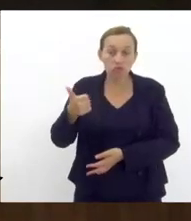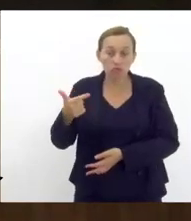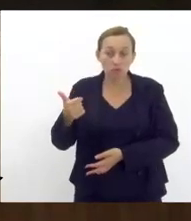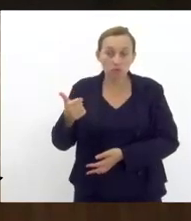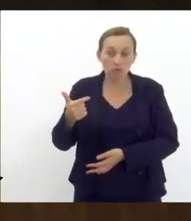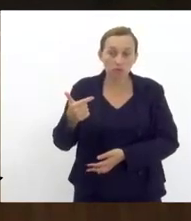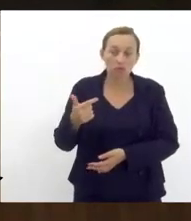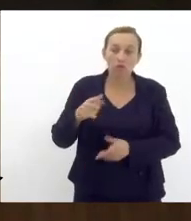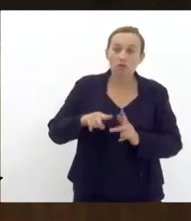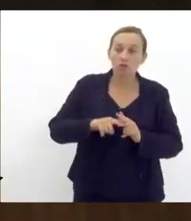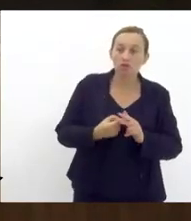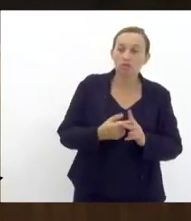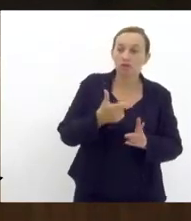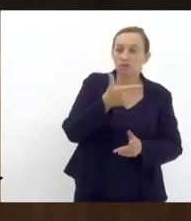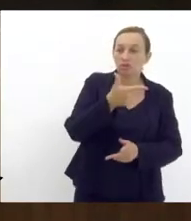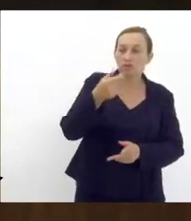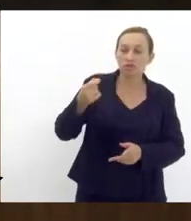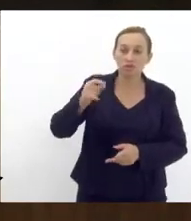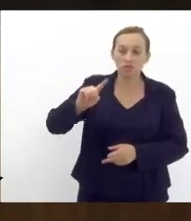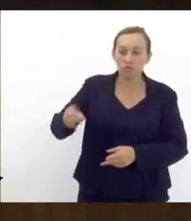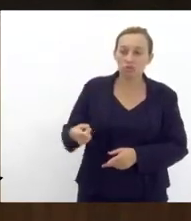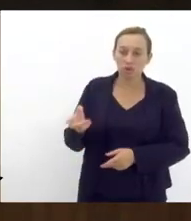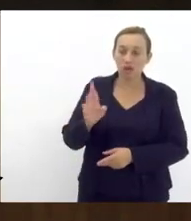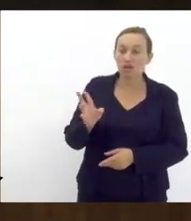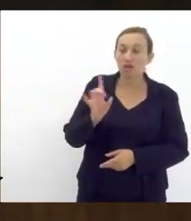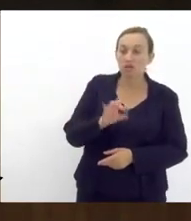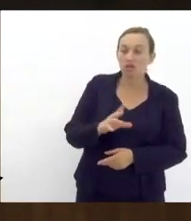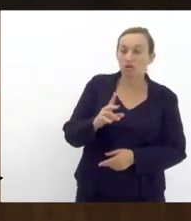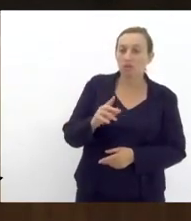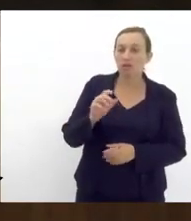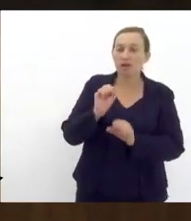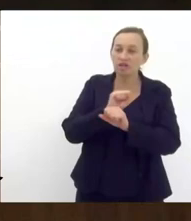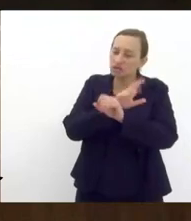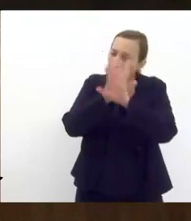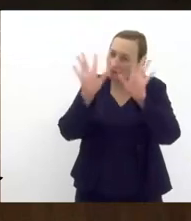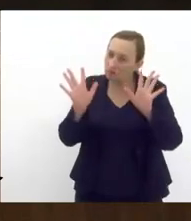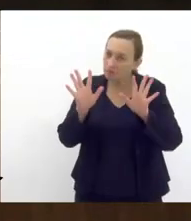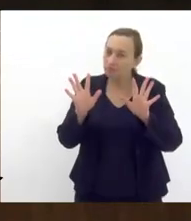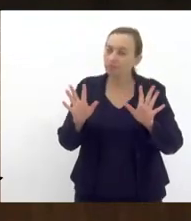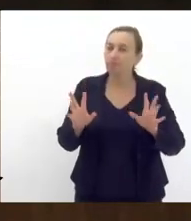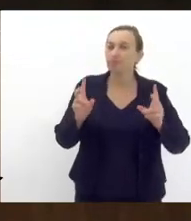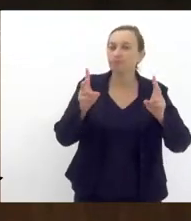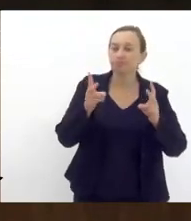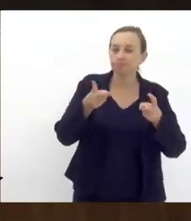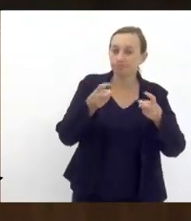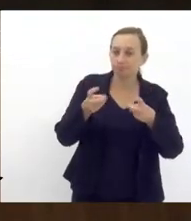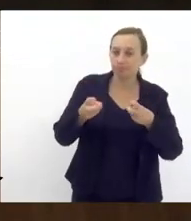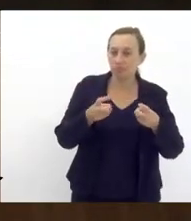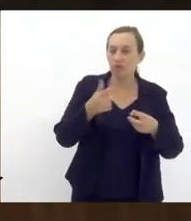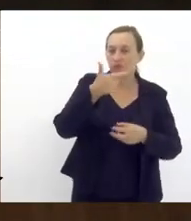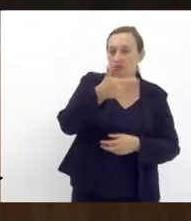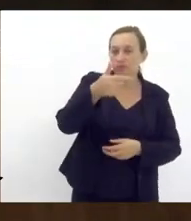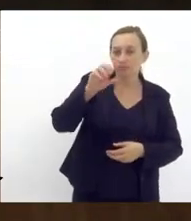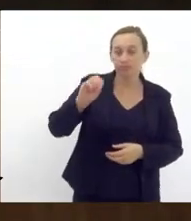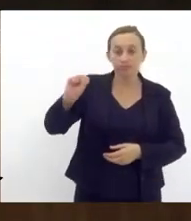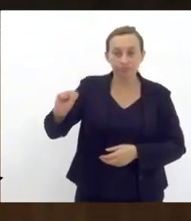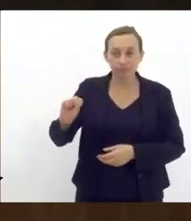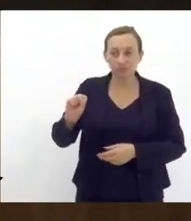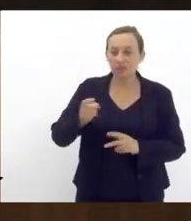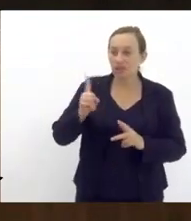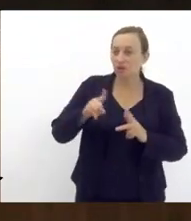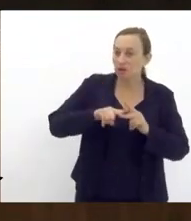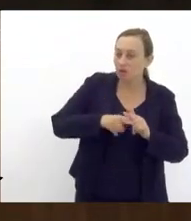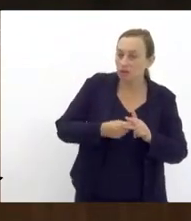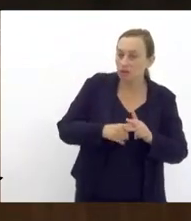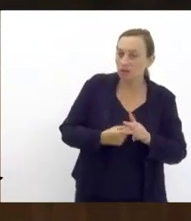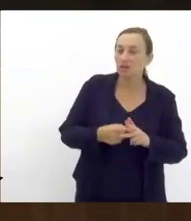200 mil reais então é só para deixar isso É claro essa observação que desde 2008 esse valor não é corrigido